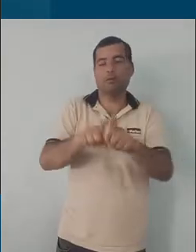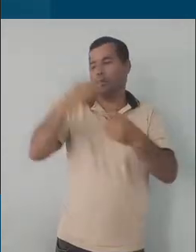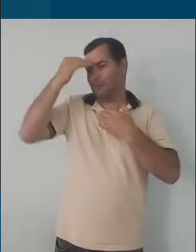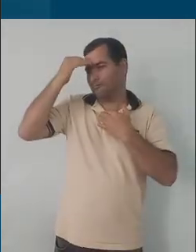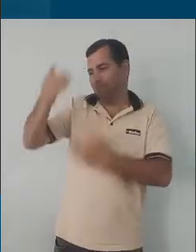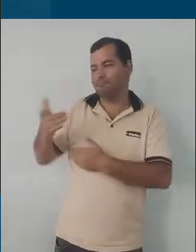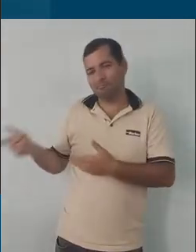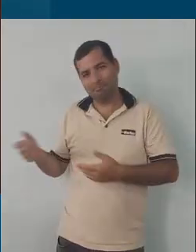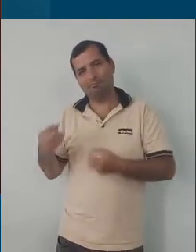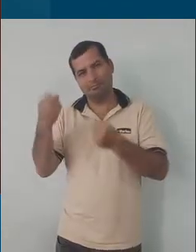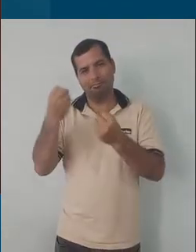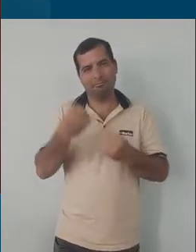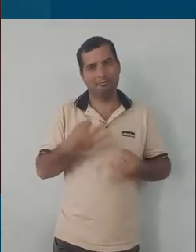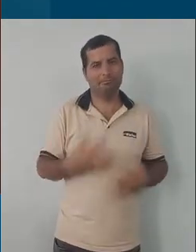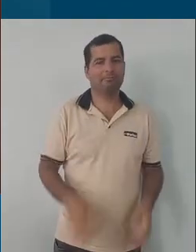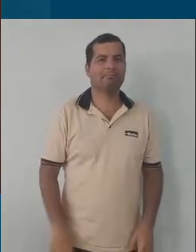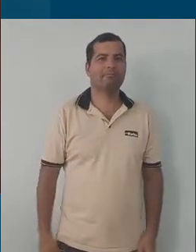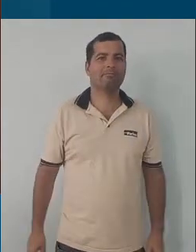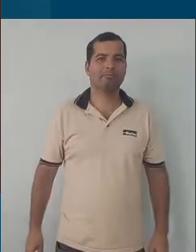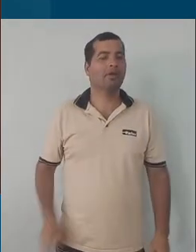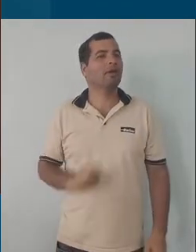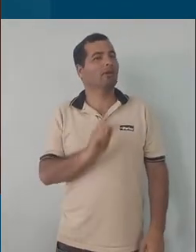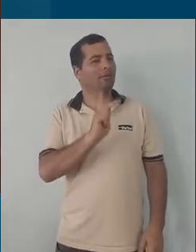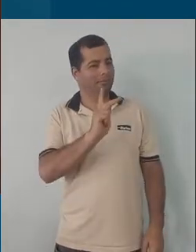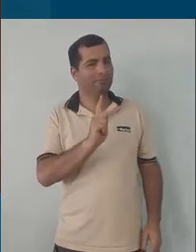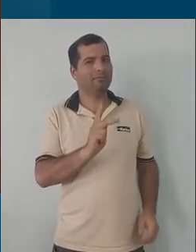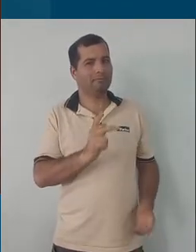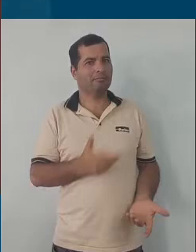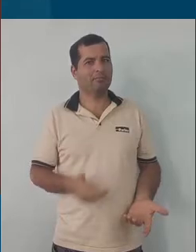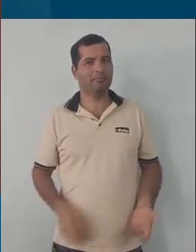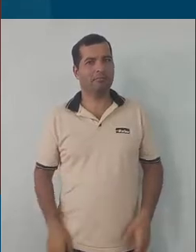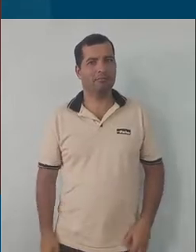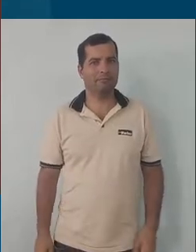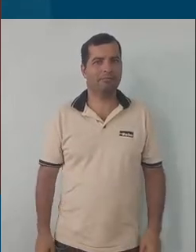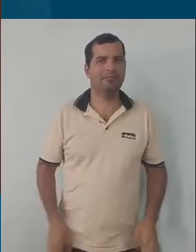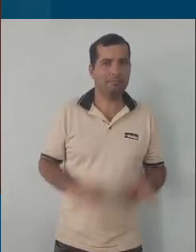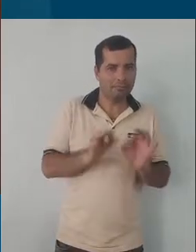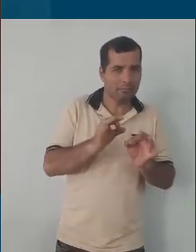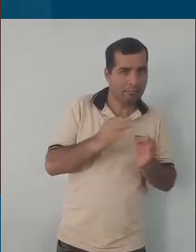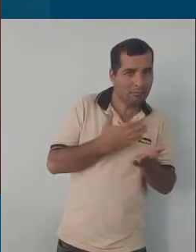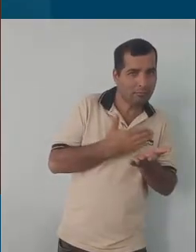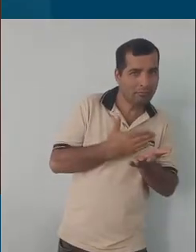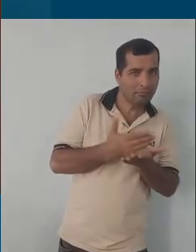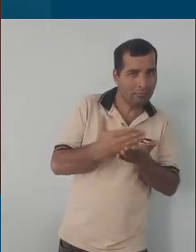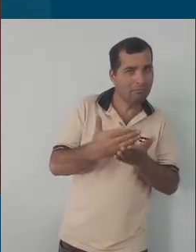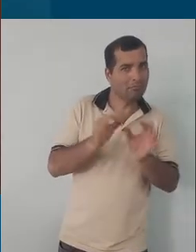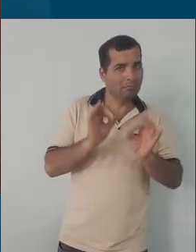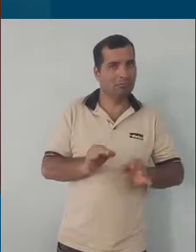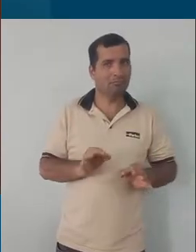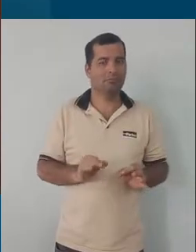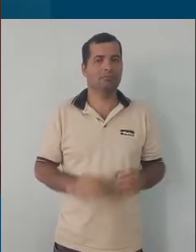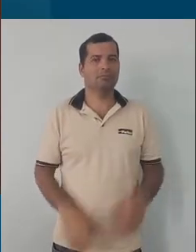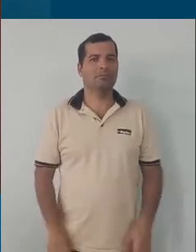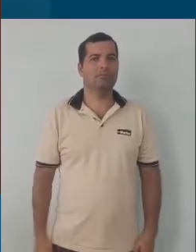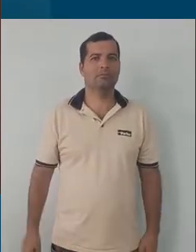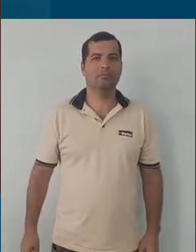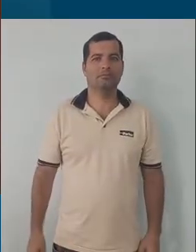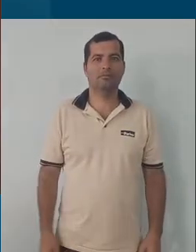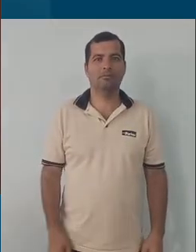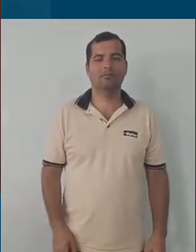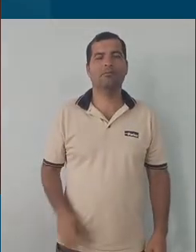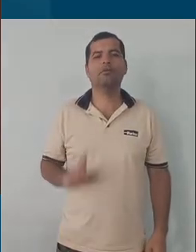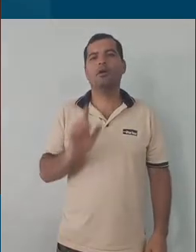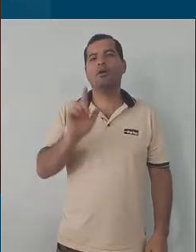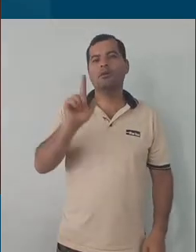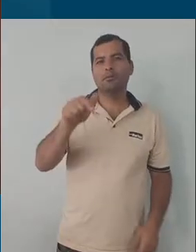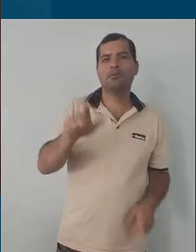fazer isso. Ok. Eu vou, inclusive, acho que começar do fim para o começo. Porque depois dessa